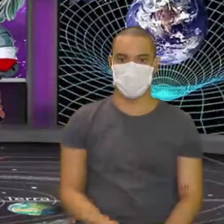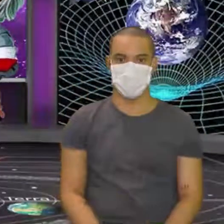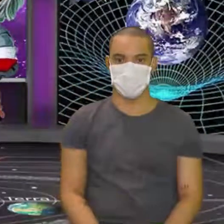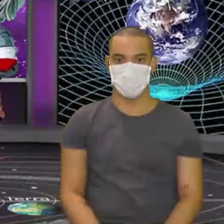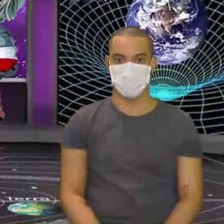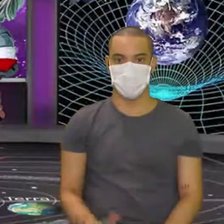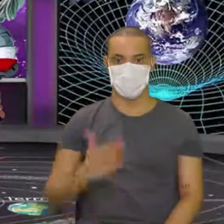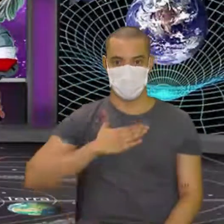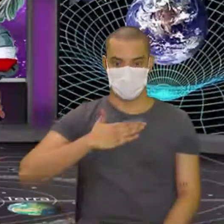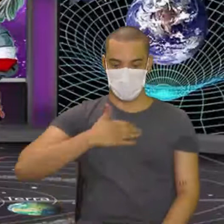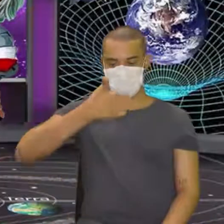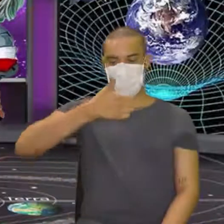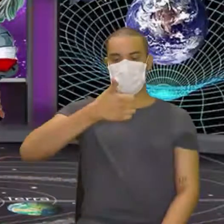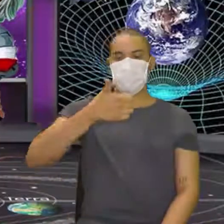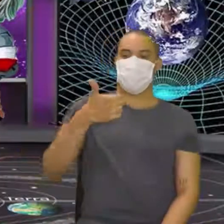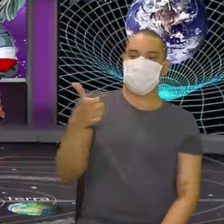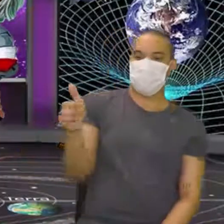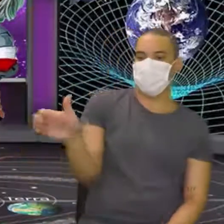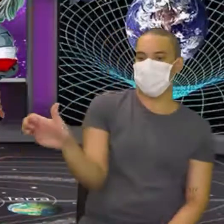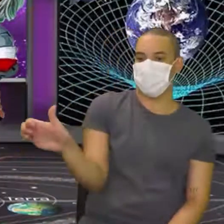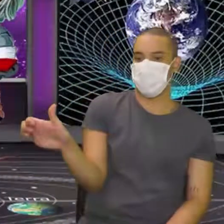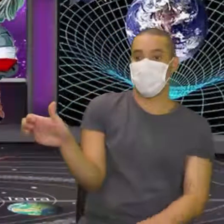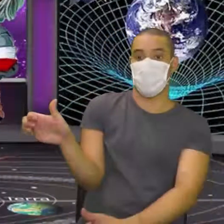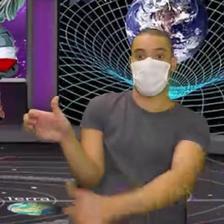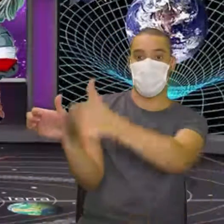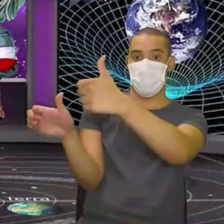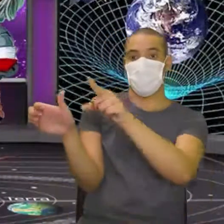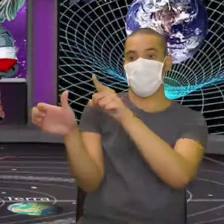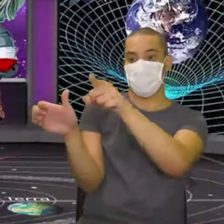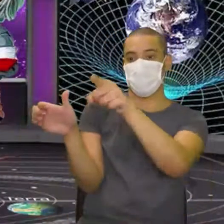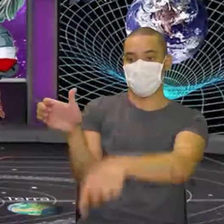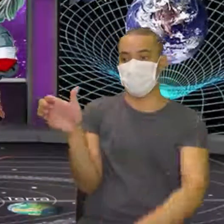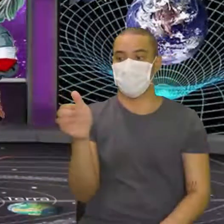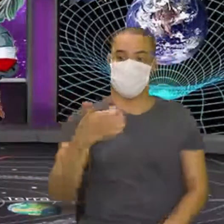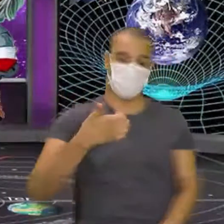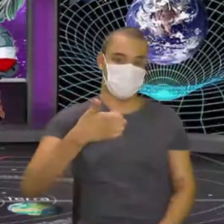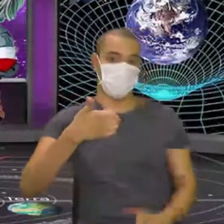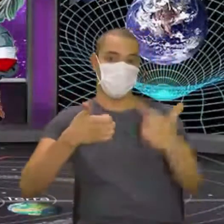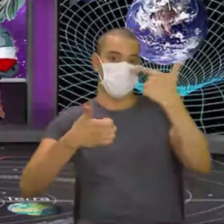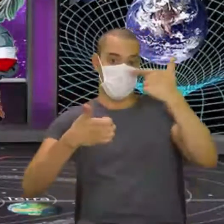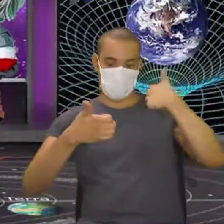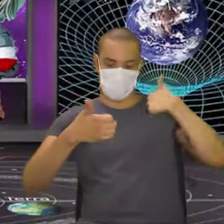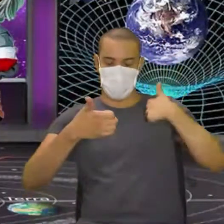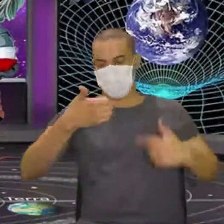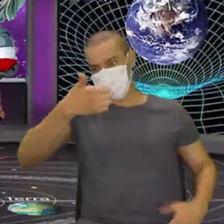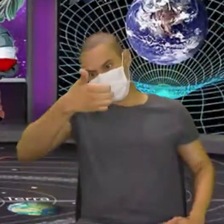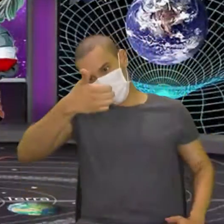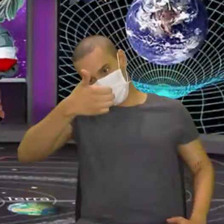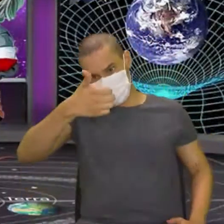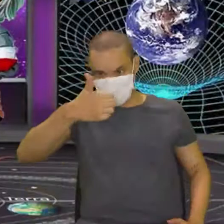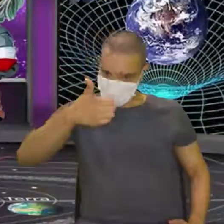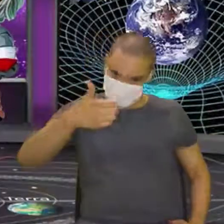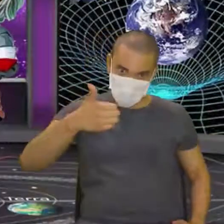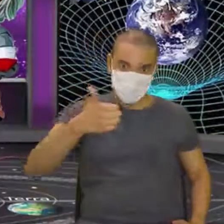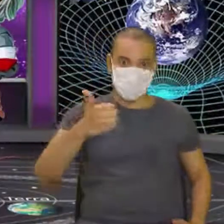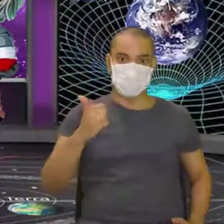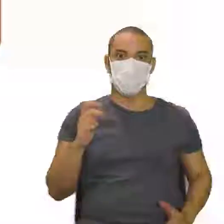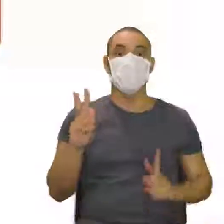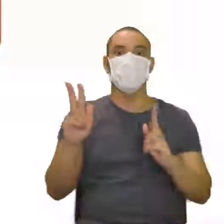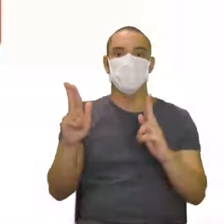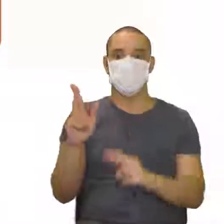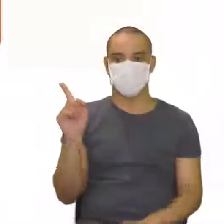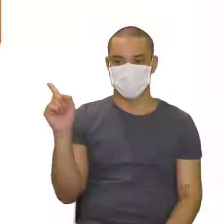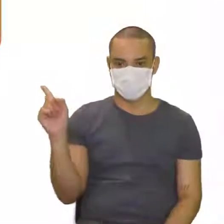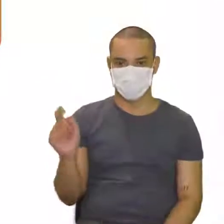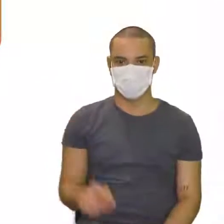para mim, que sou observador 2, está o quê? Entrando, entendido isso, então pela regra da mão direita, vamos voltar ali na figura,